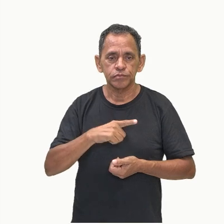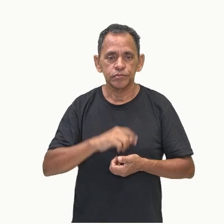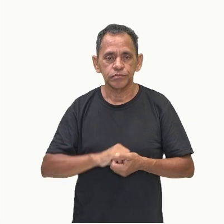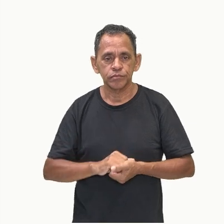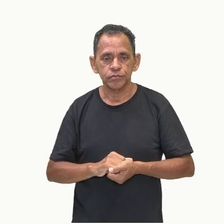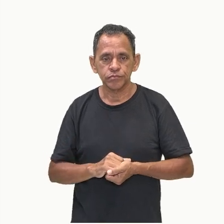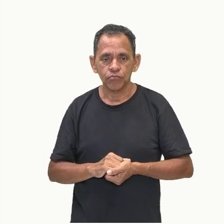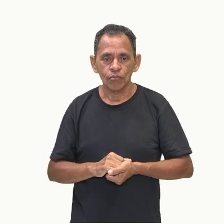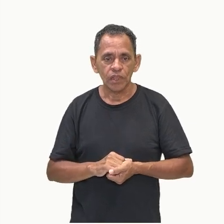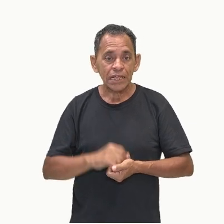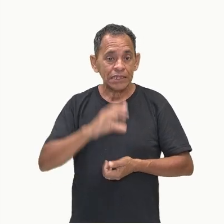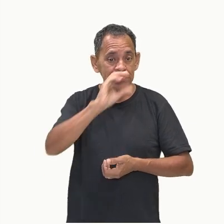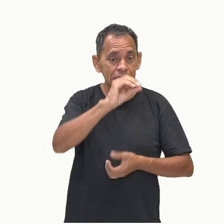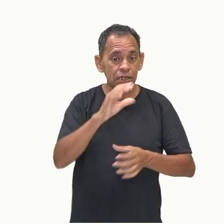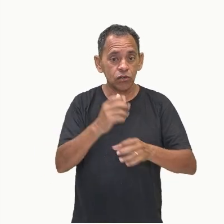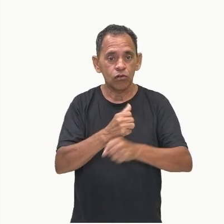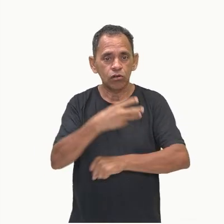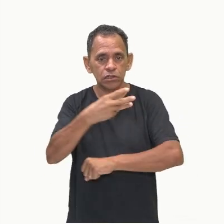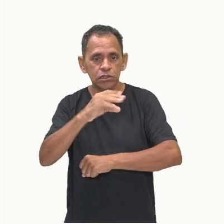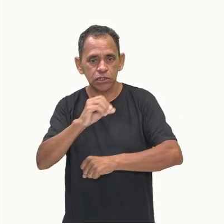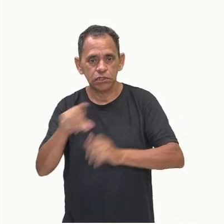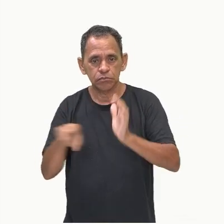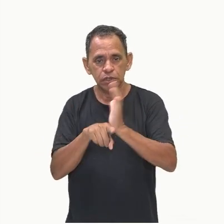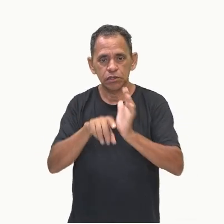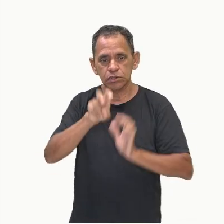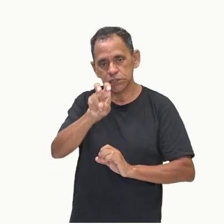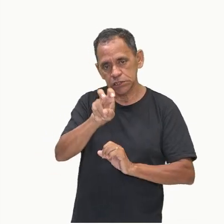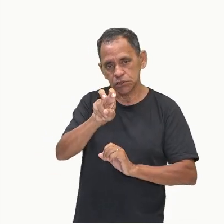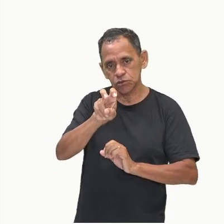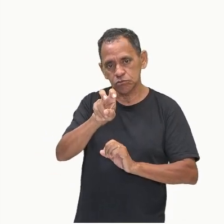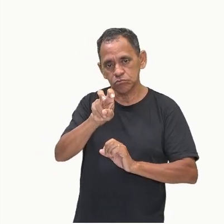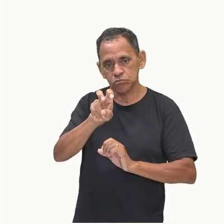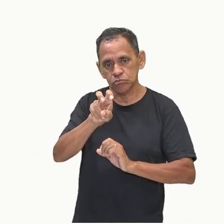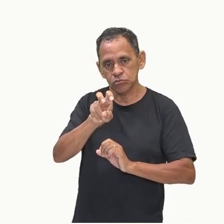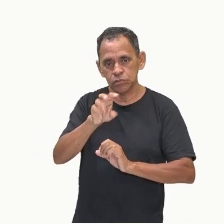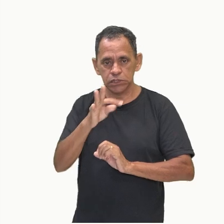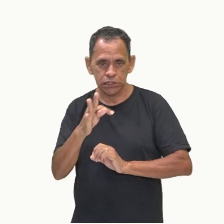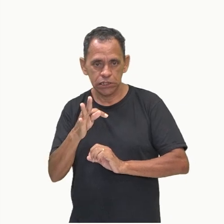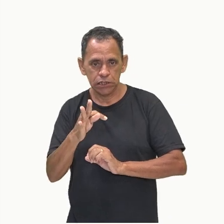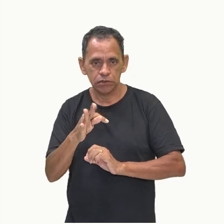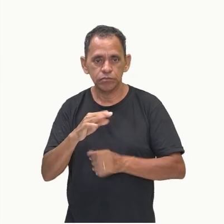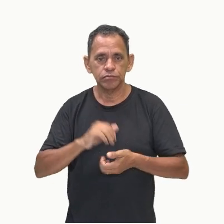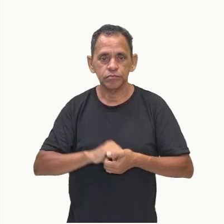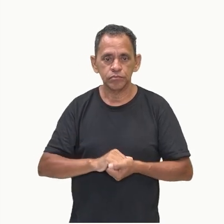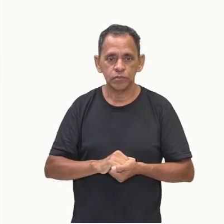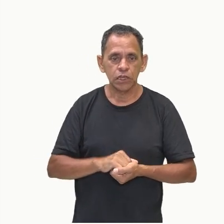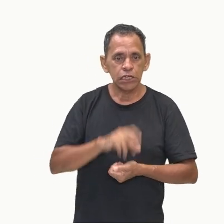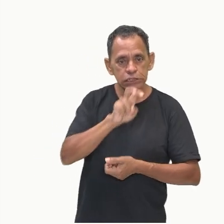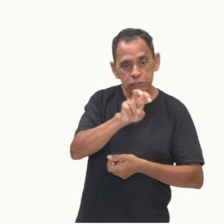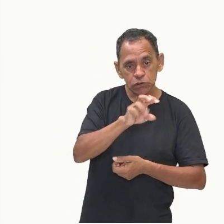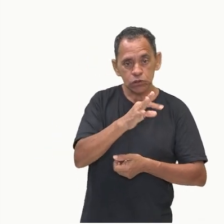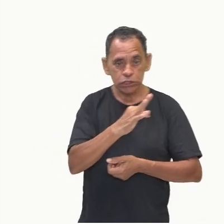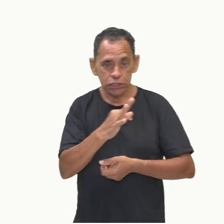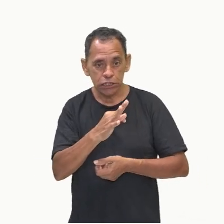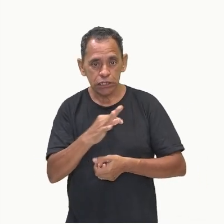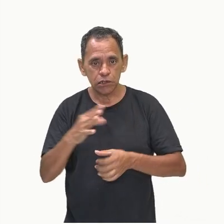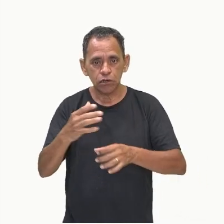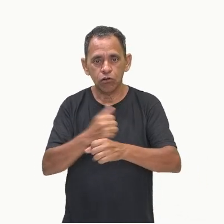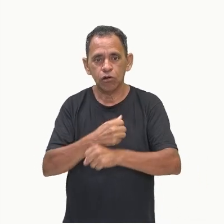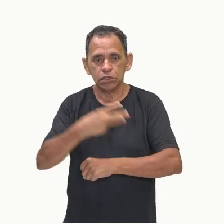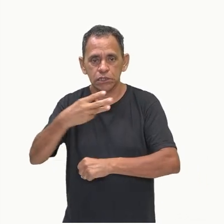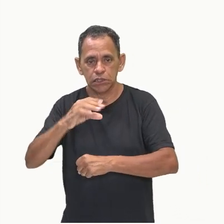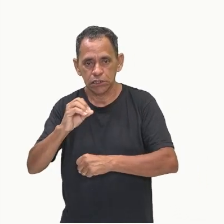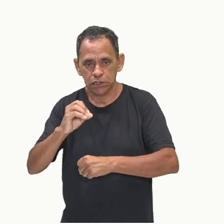= 30 - 5t que é aquela equação aí tu vai isolar o 5t ficará 5t